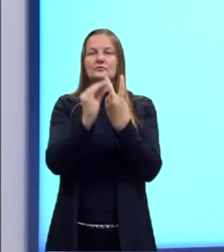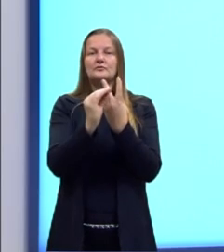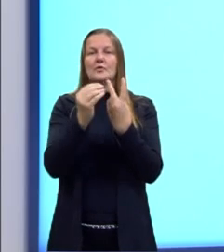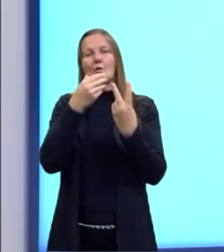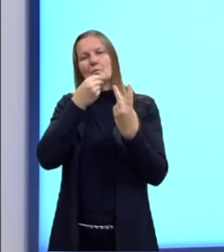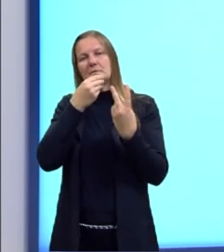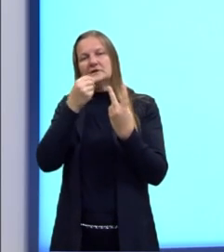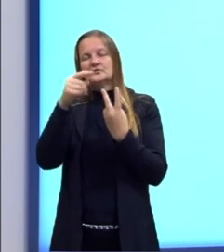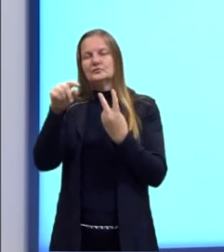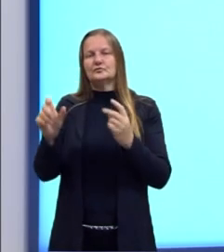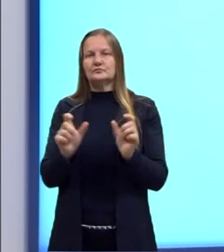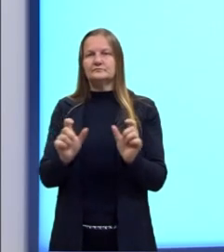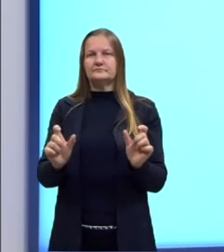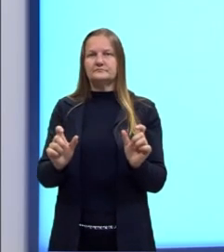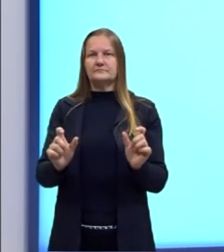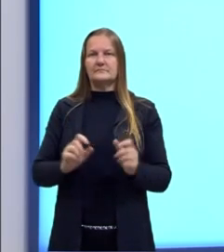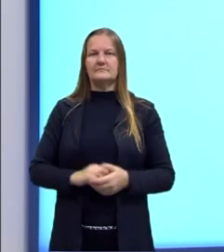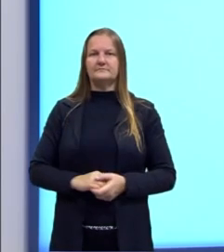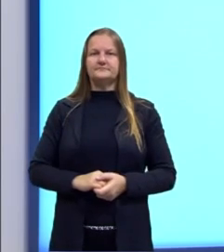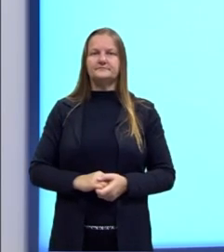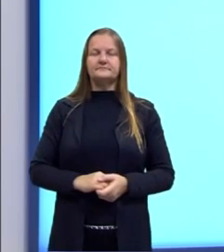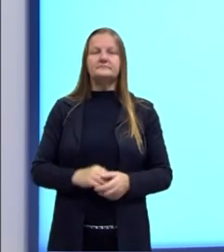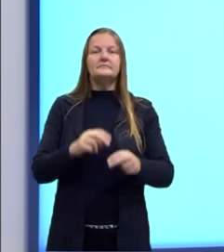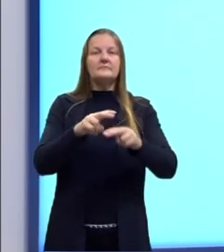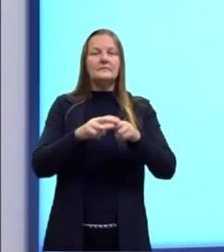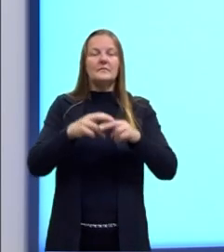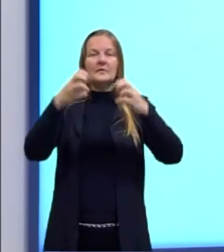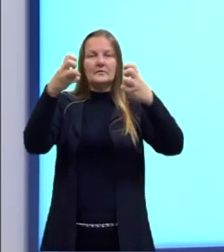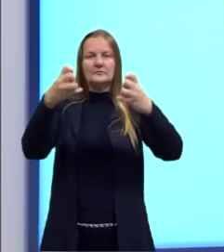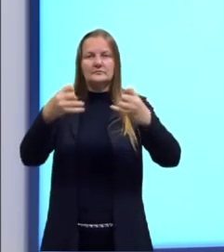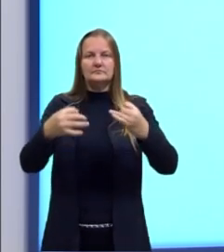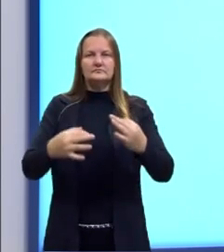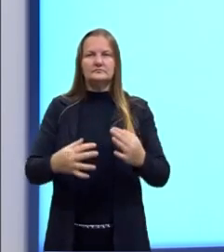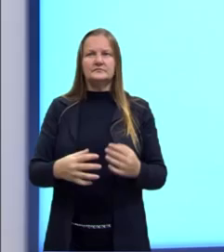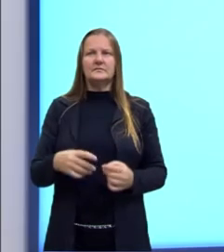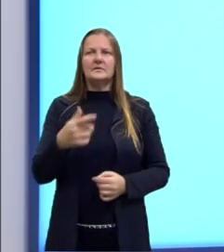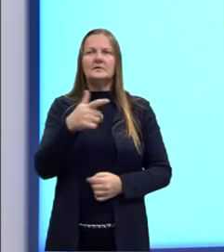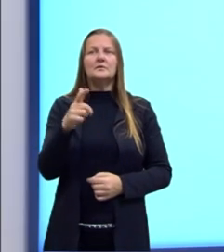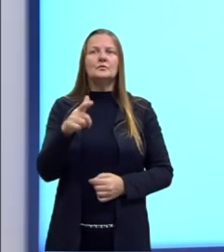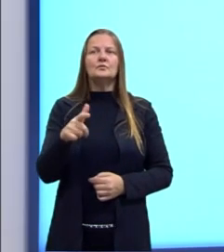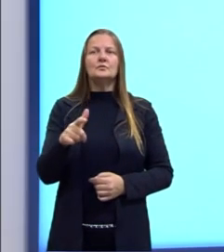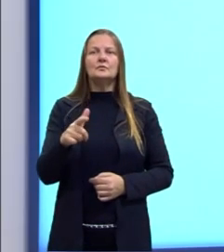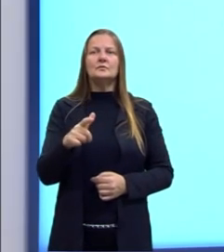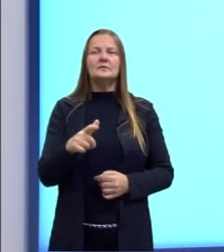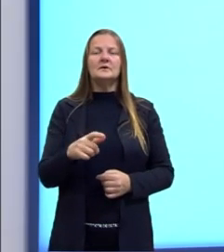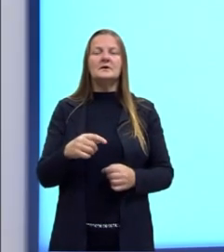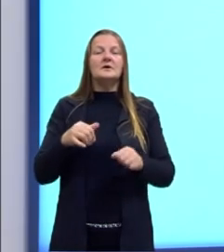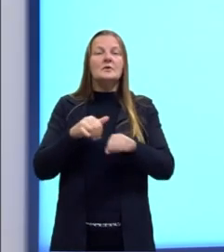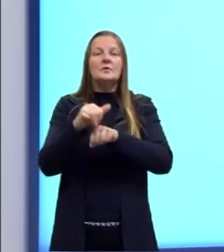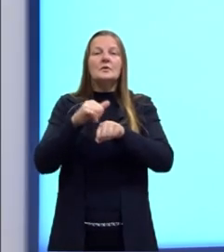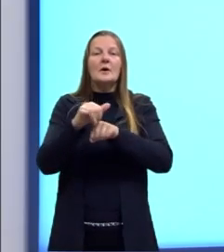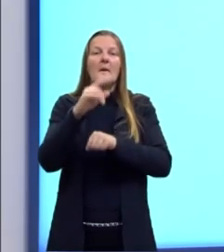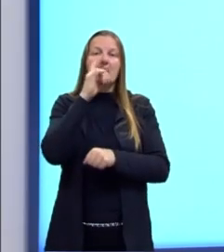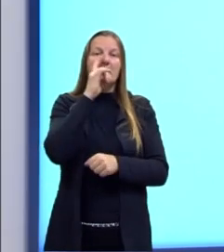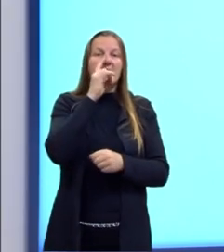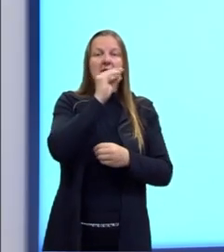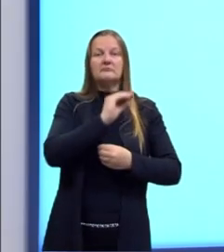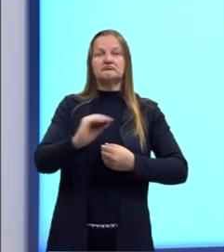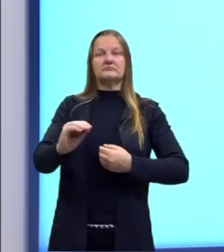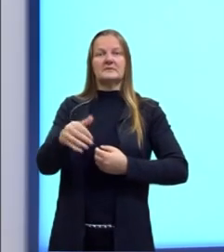um indivíduo do sexo masculino tá então não tem então como acontecer da